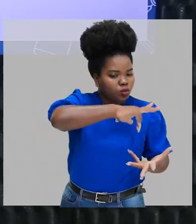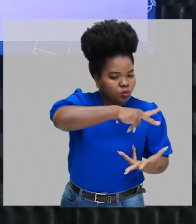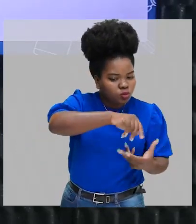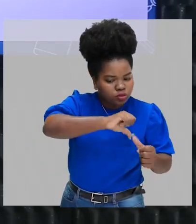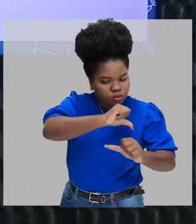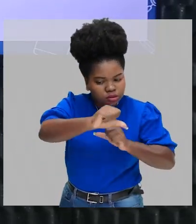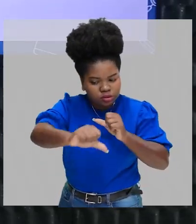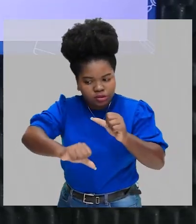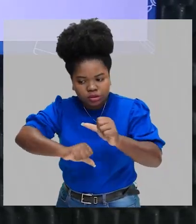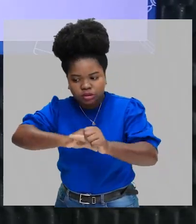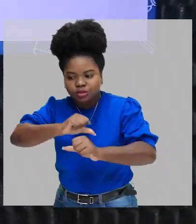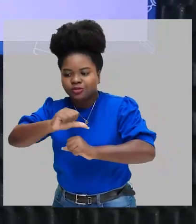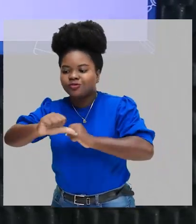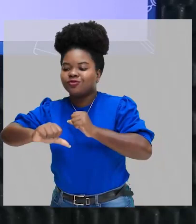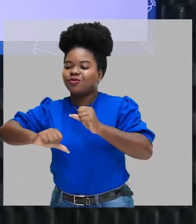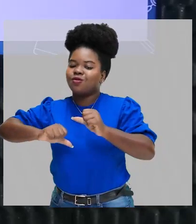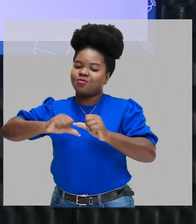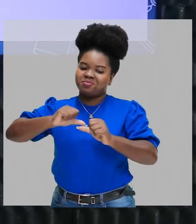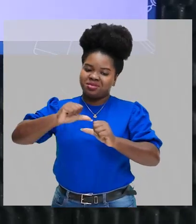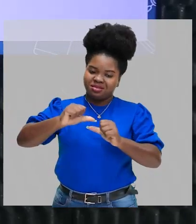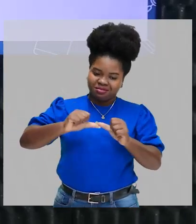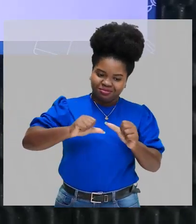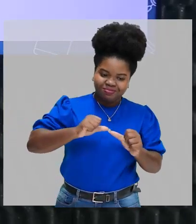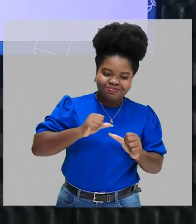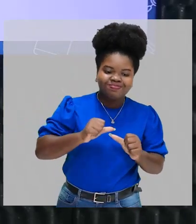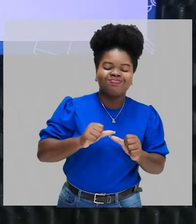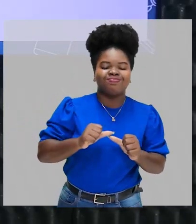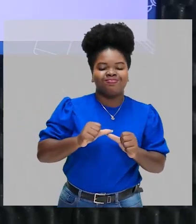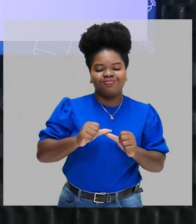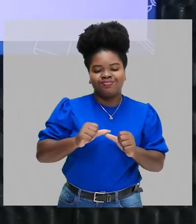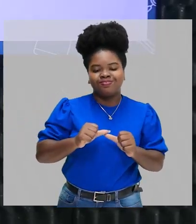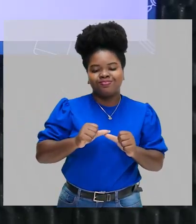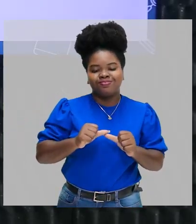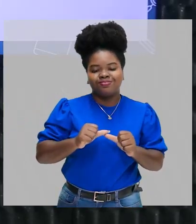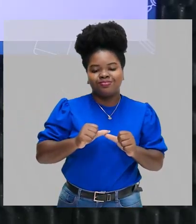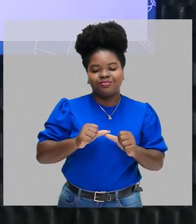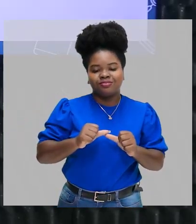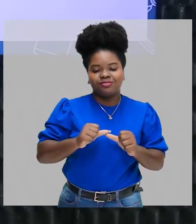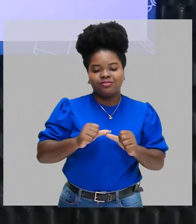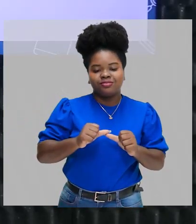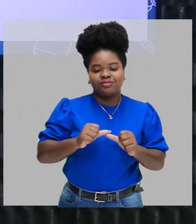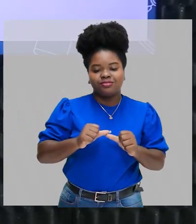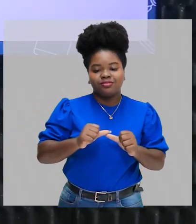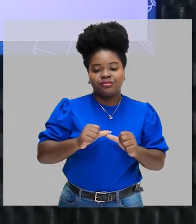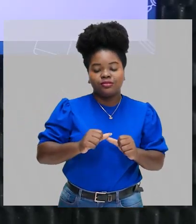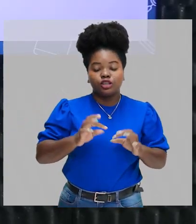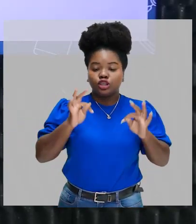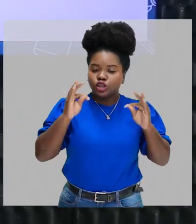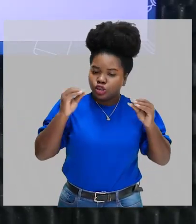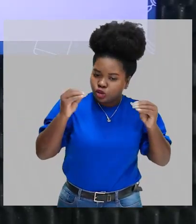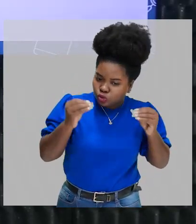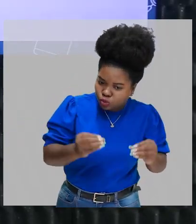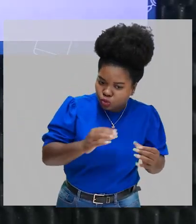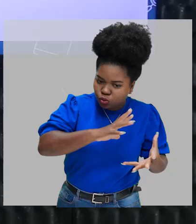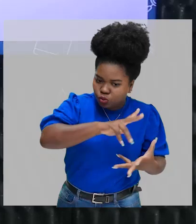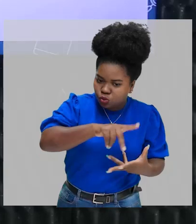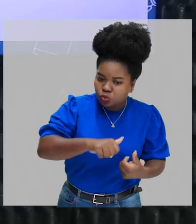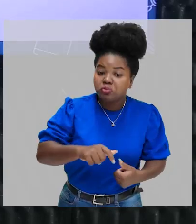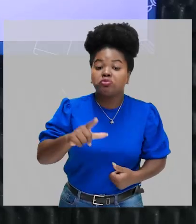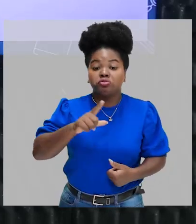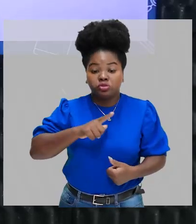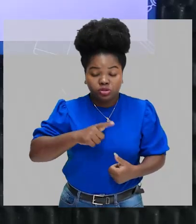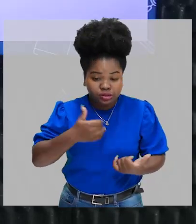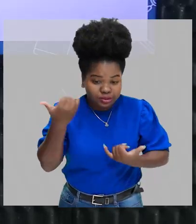que todas as pessoas teriam acesso à informação. Só que Milton Santos está desconstruindo essa